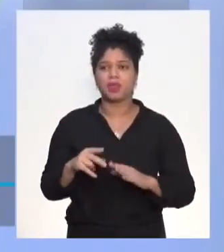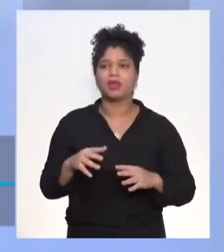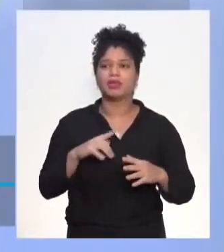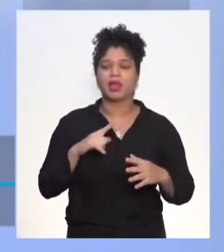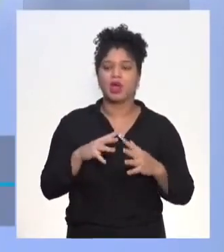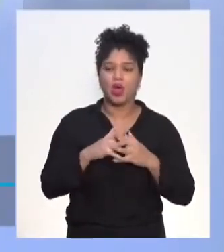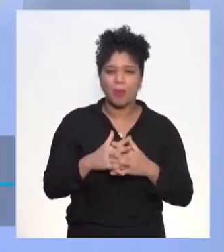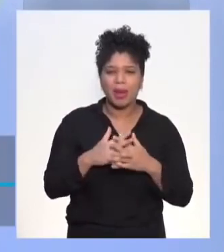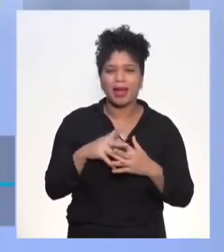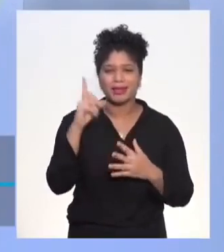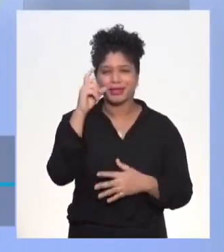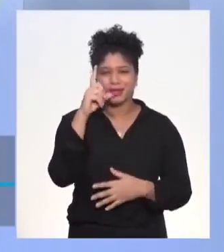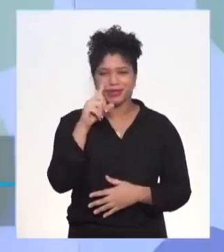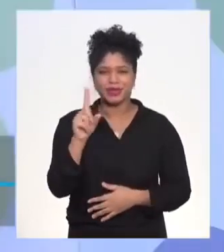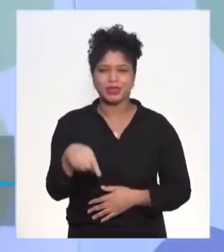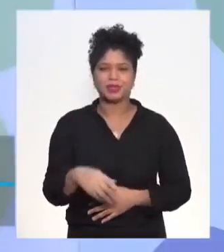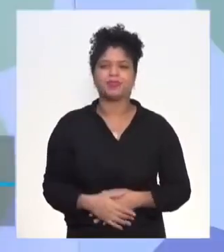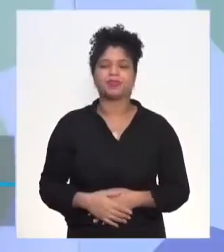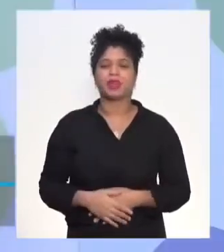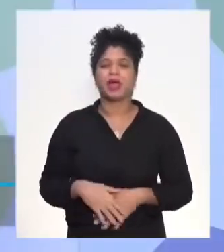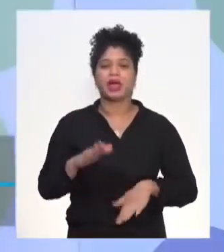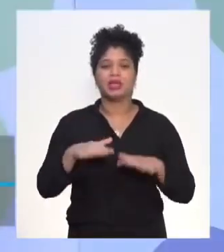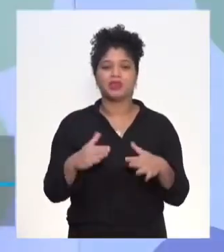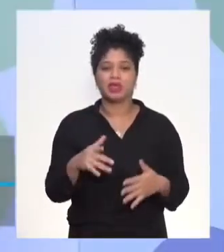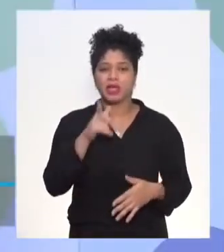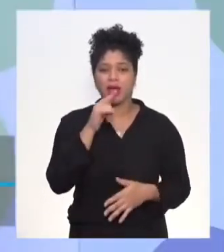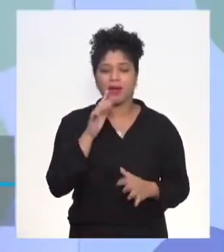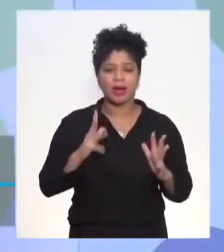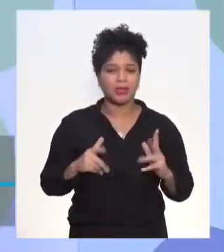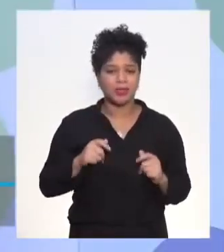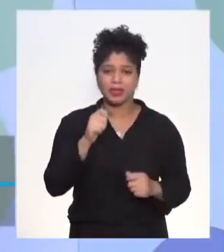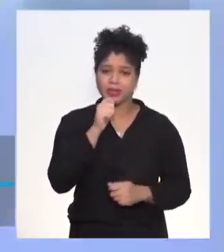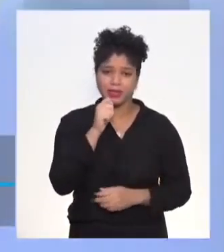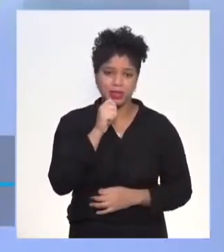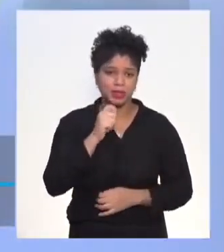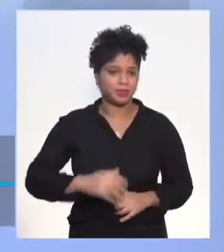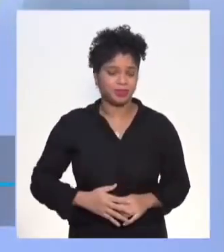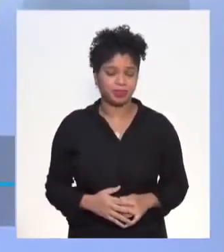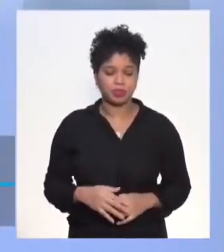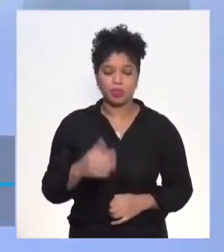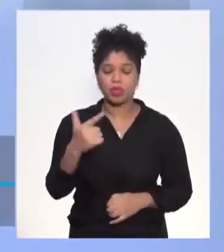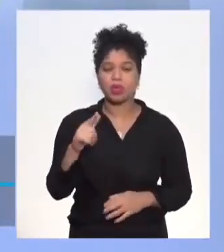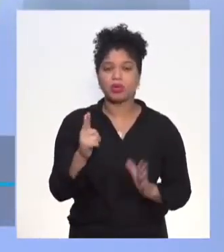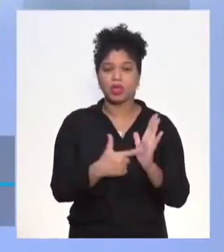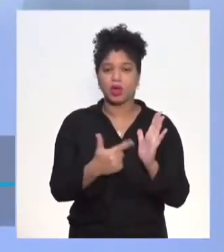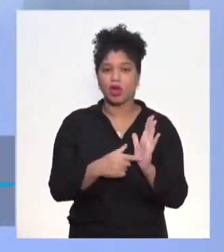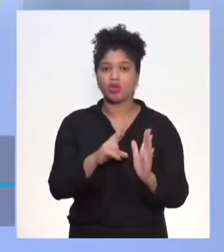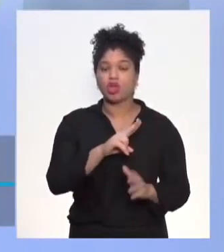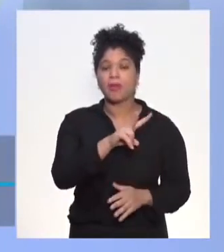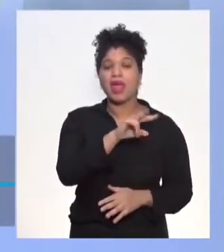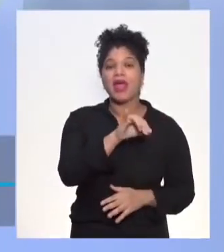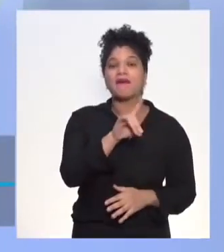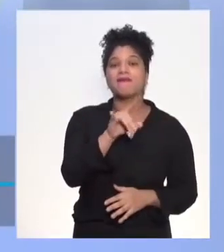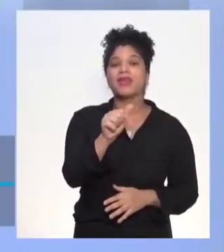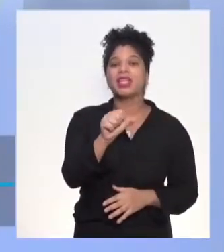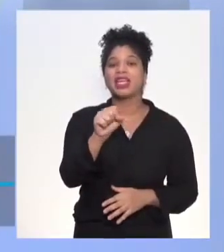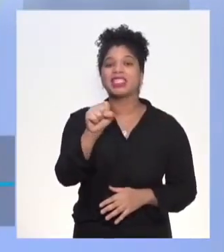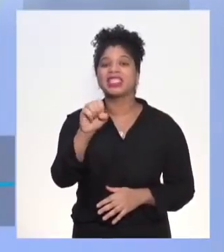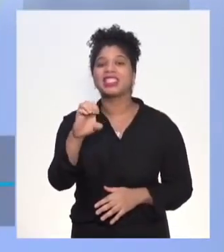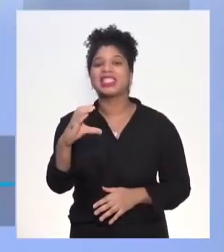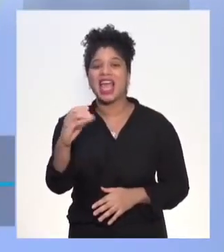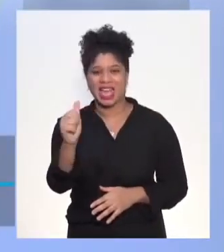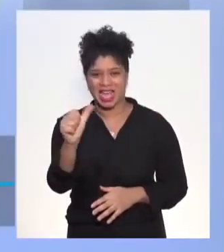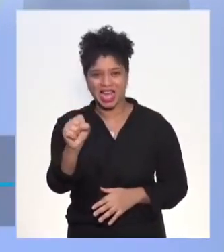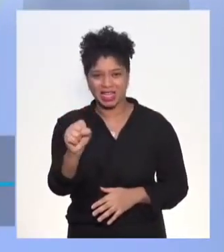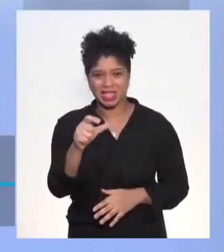uma vida difícil. Lugar sem saneamento básico. Exatamente. Assim como um outro livro chamado Vidas Secas,